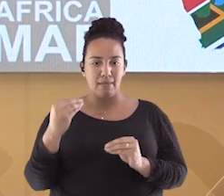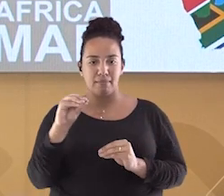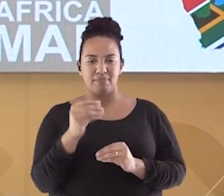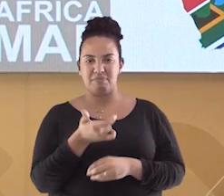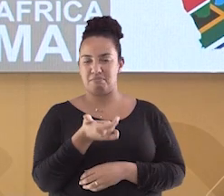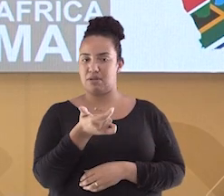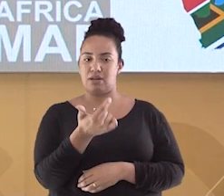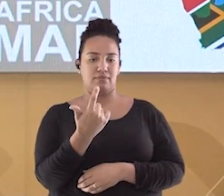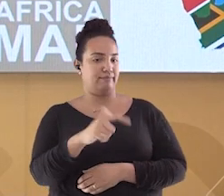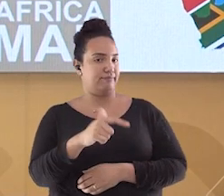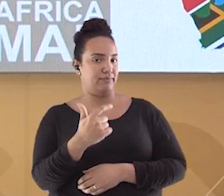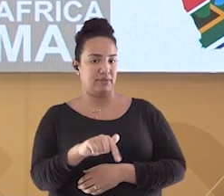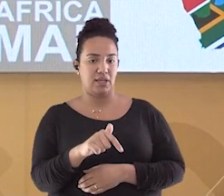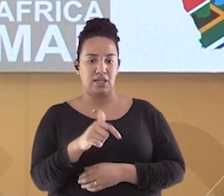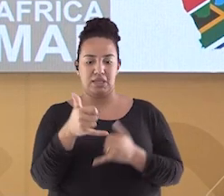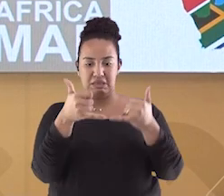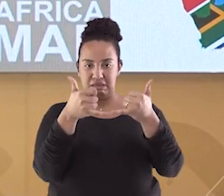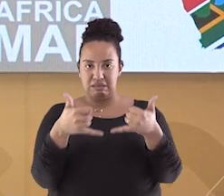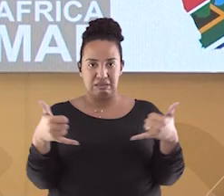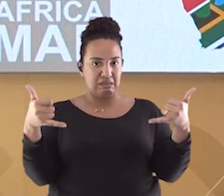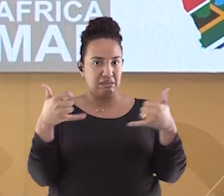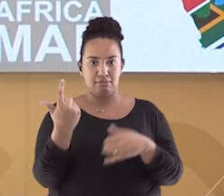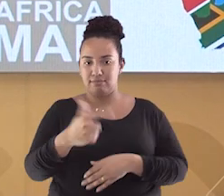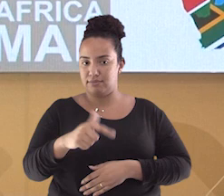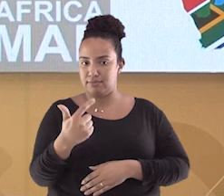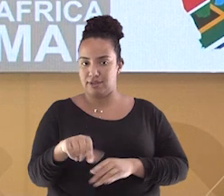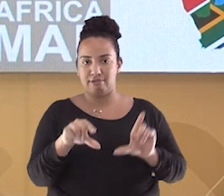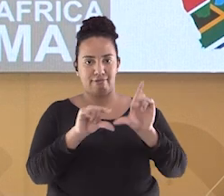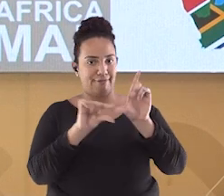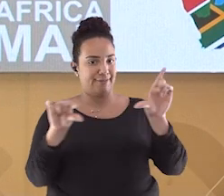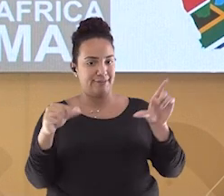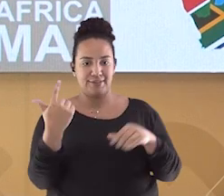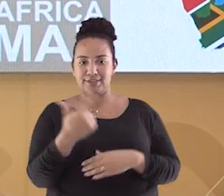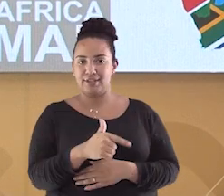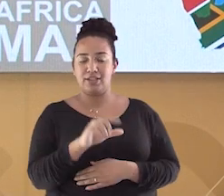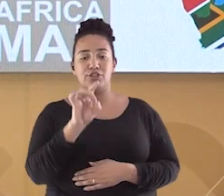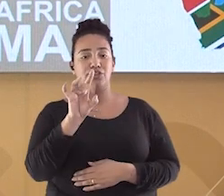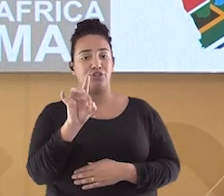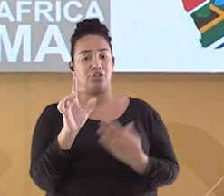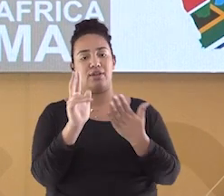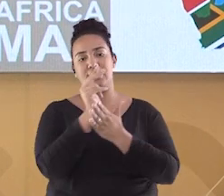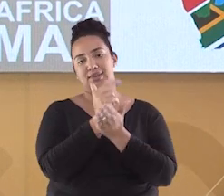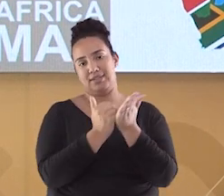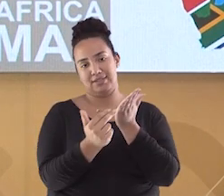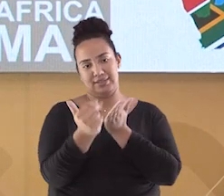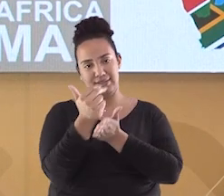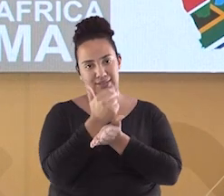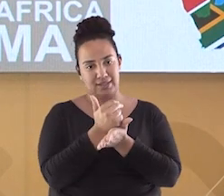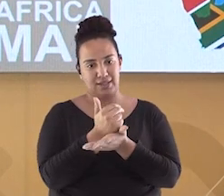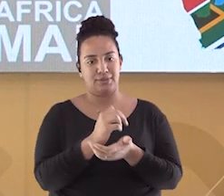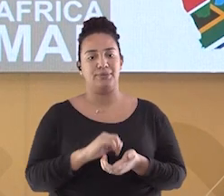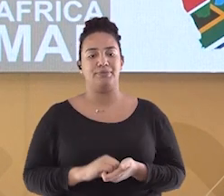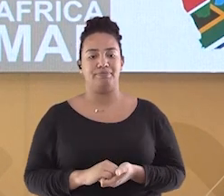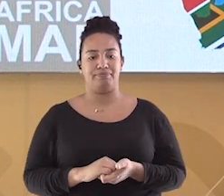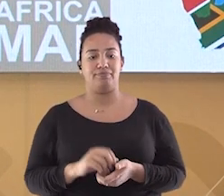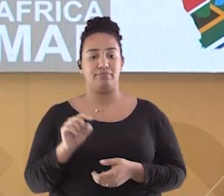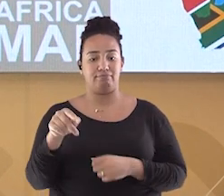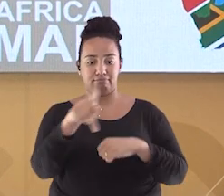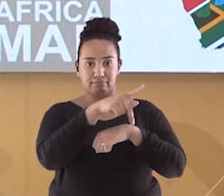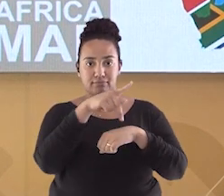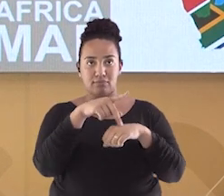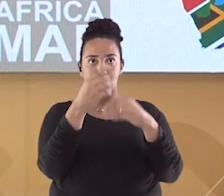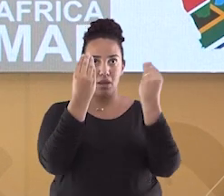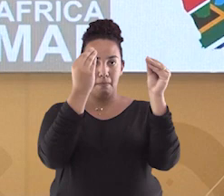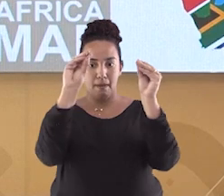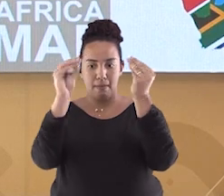há palavras, não há linhas, legendas, apenas desenhos gráficos, preenchendo os